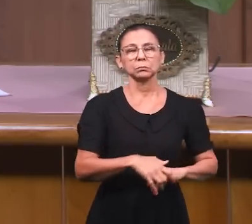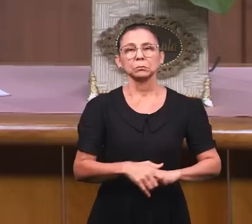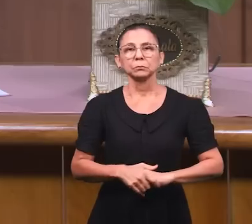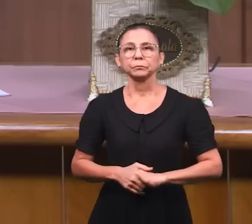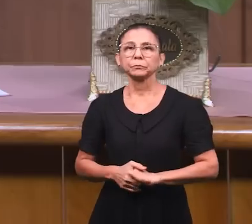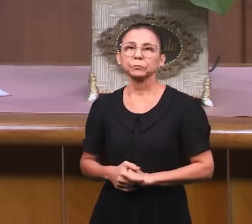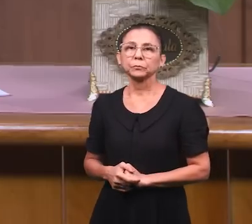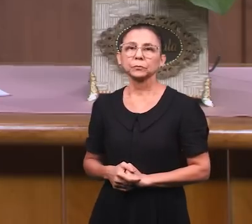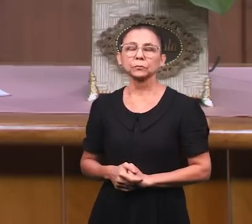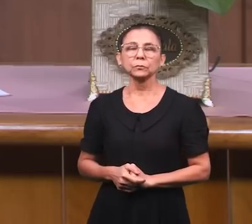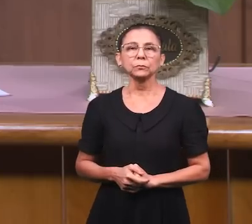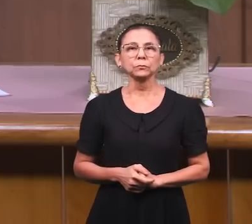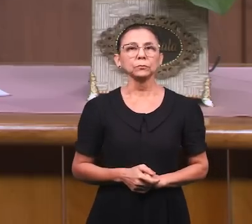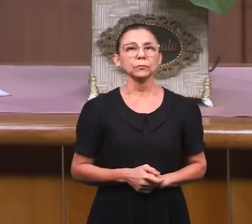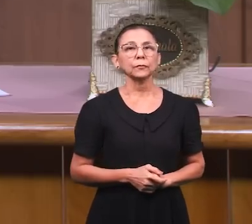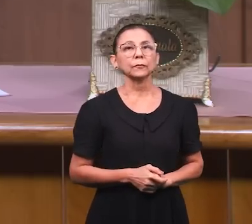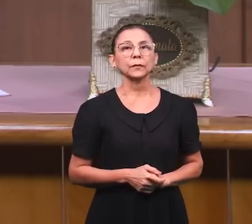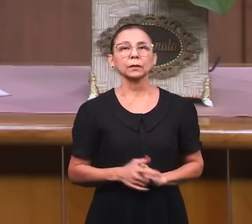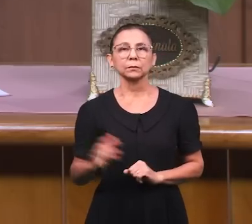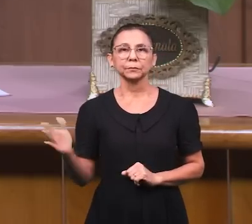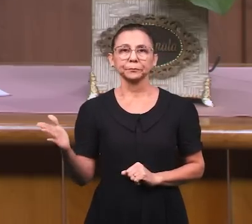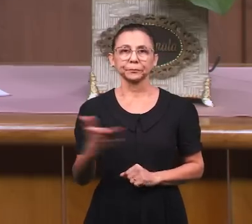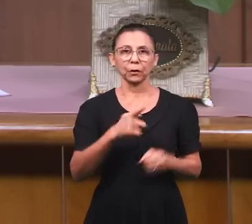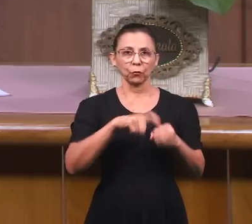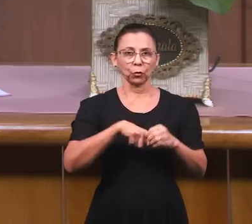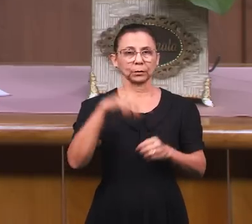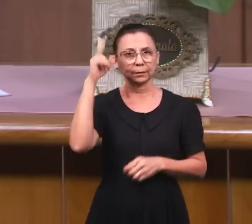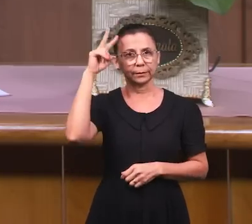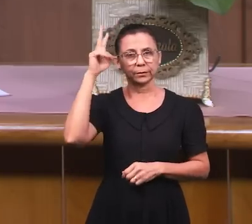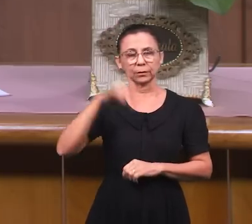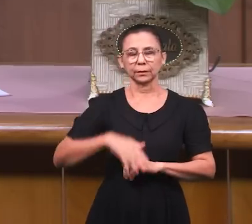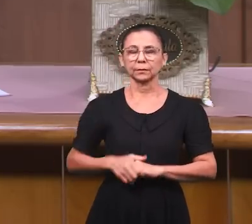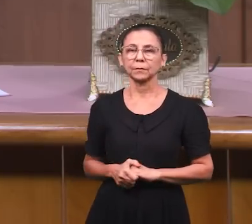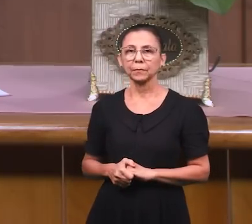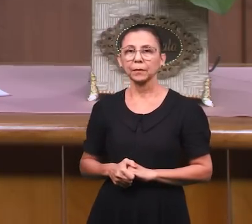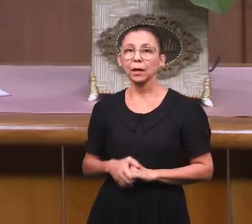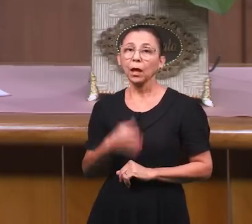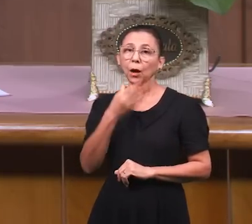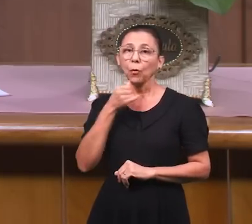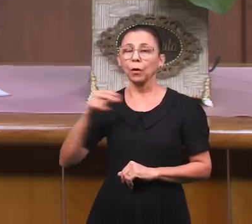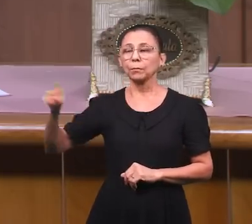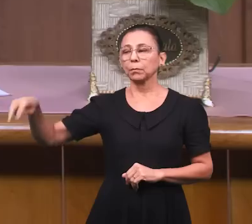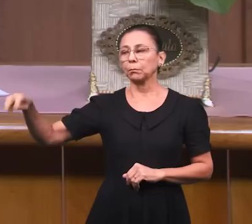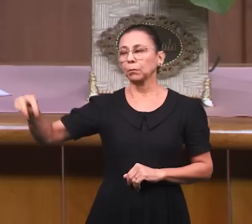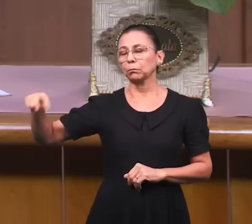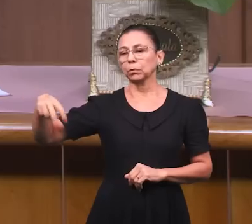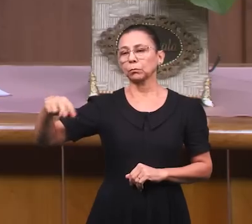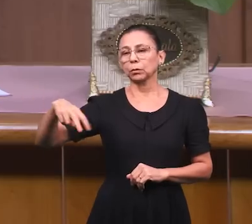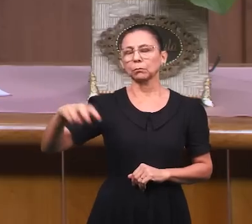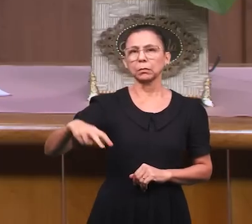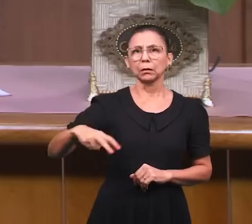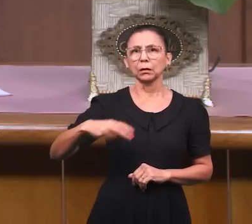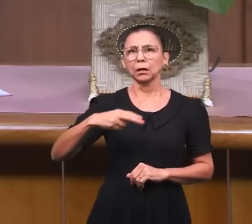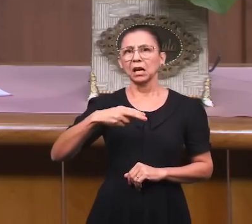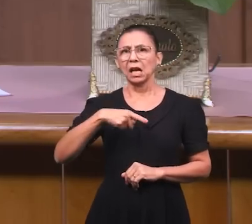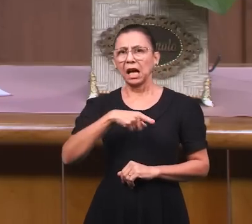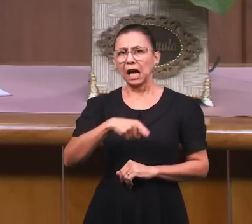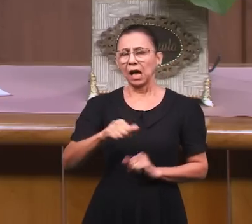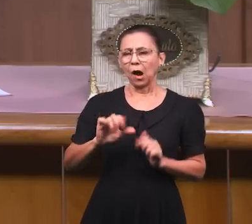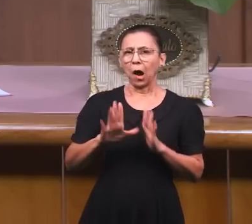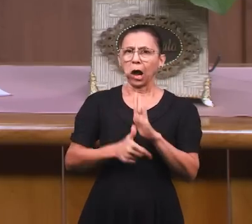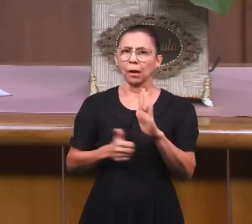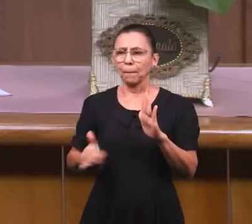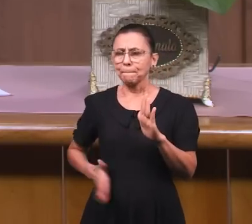ali, aquele homem foi assaltado, né? Salteadores vieram, despojaram,